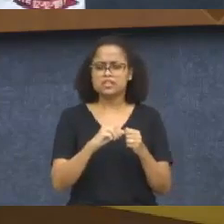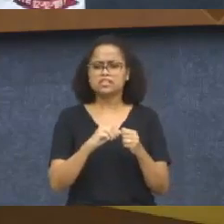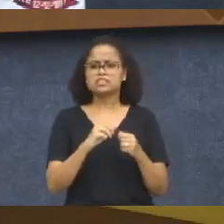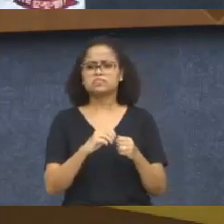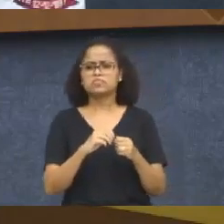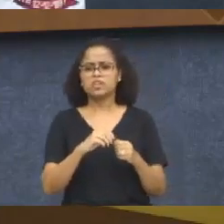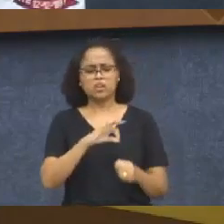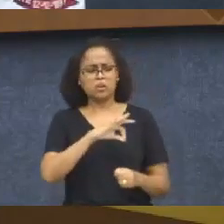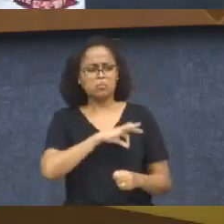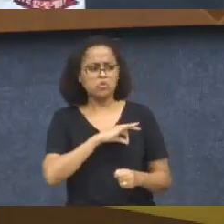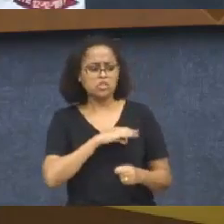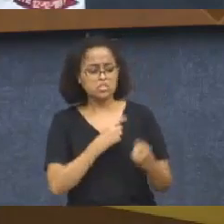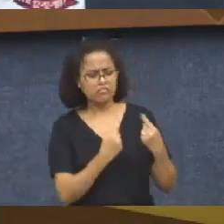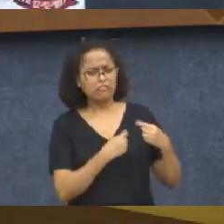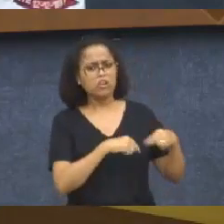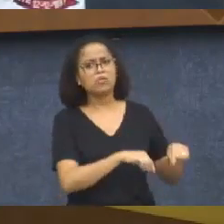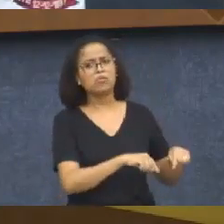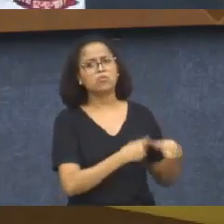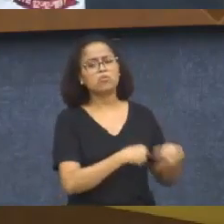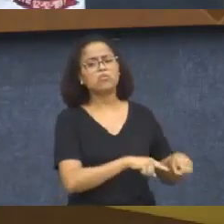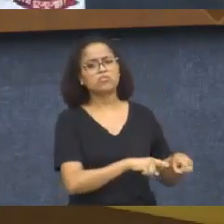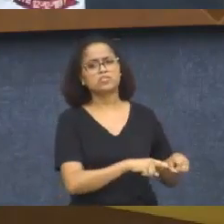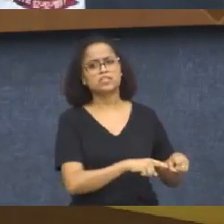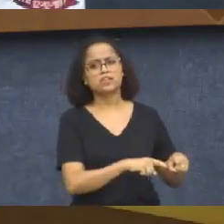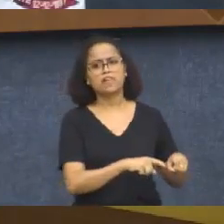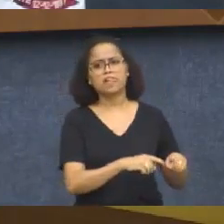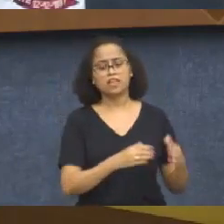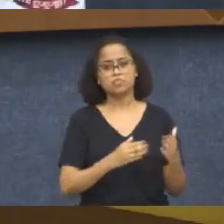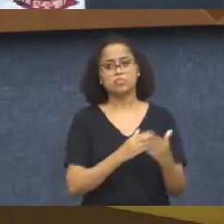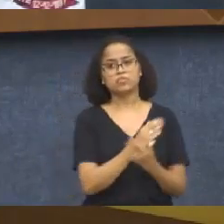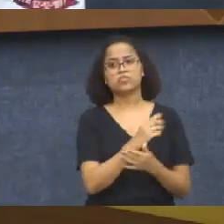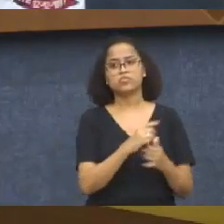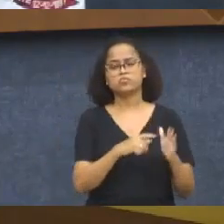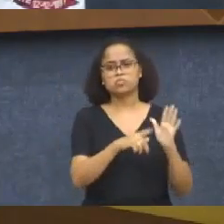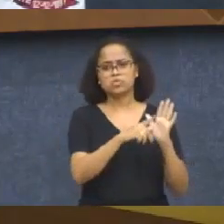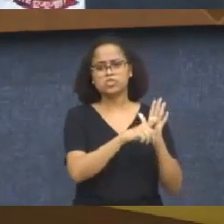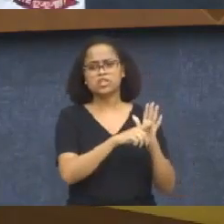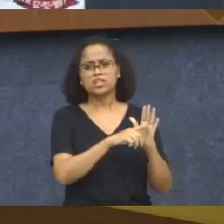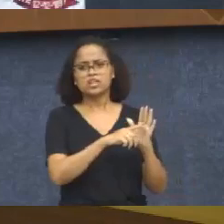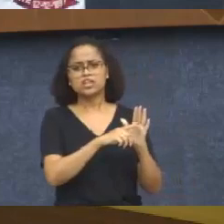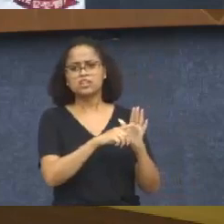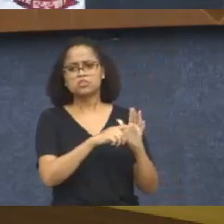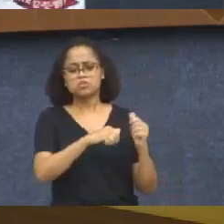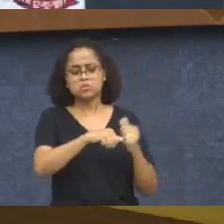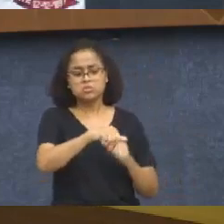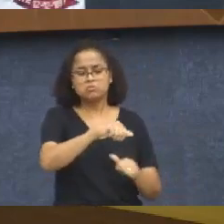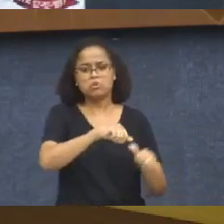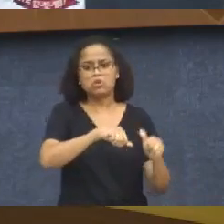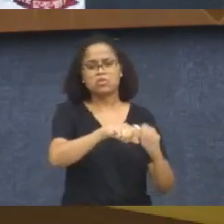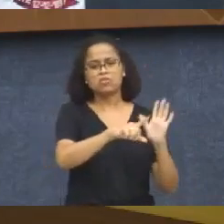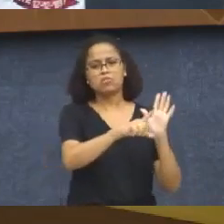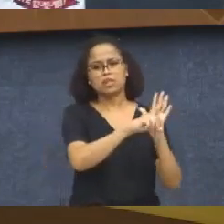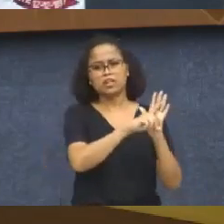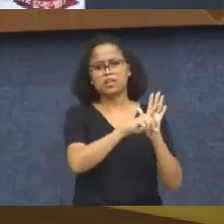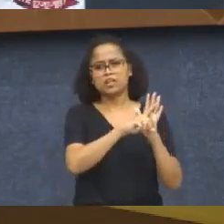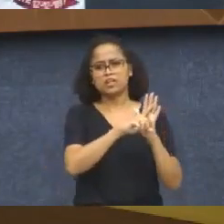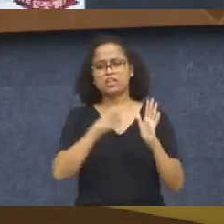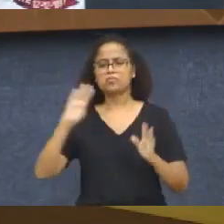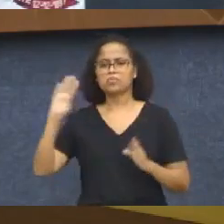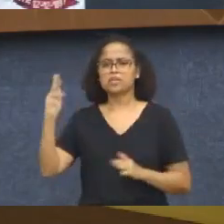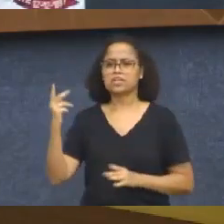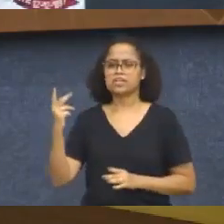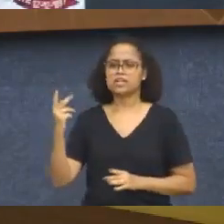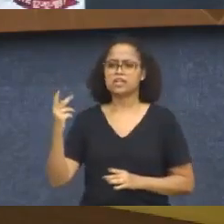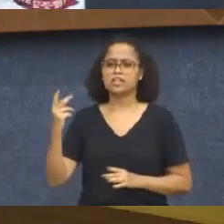foi contra, e nós aprovamos o projeto, que virou lei na cidade. Então, a preocupação nossa é